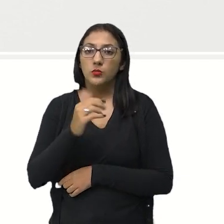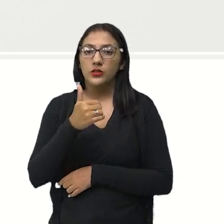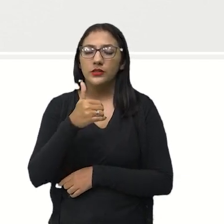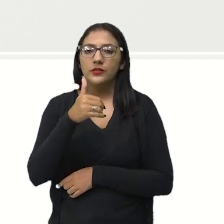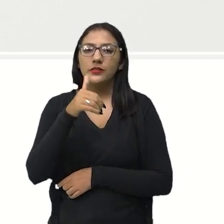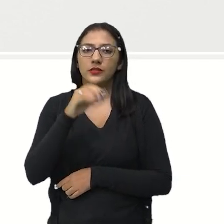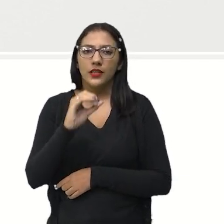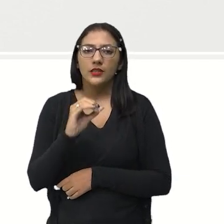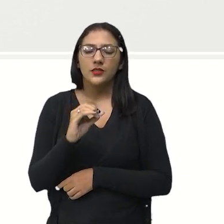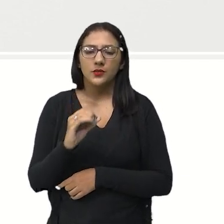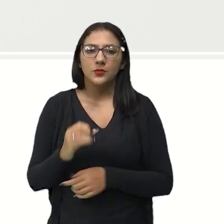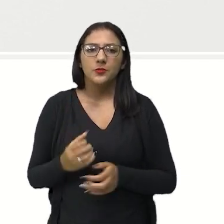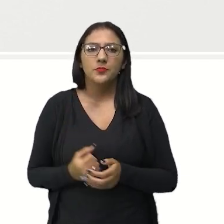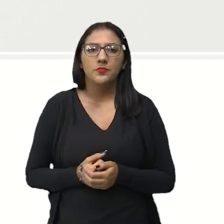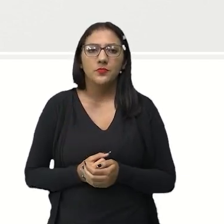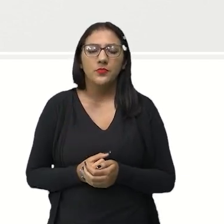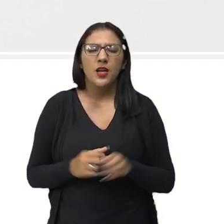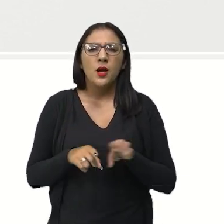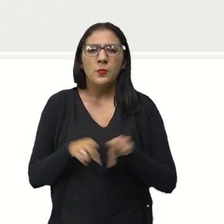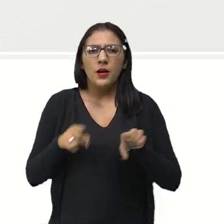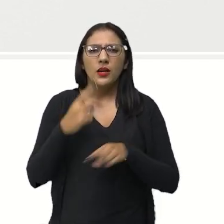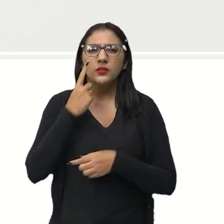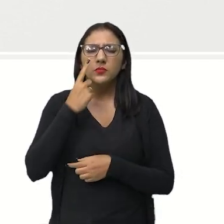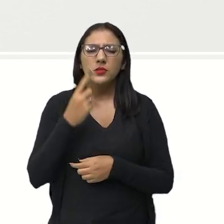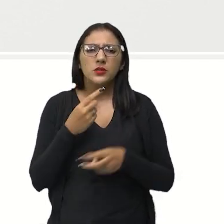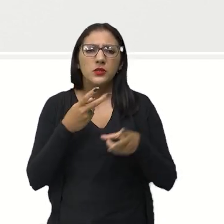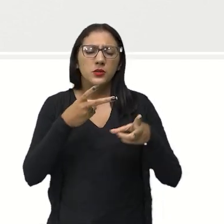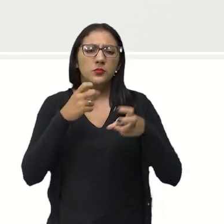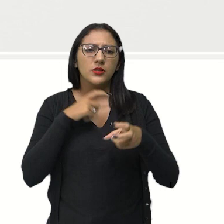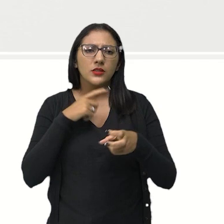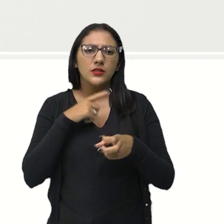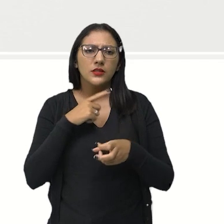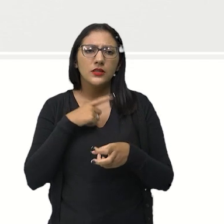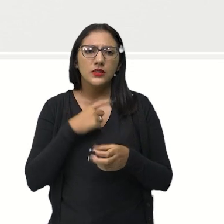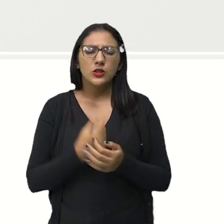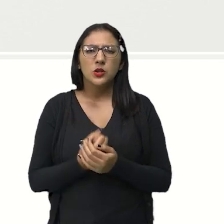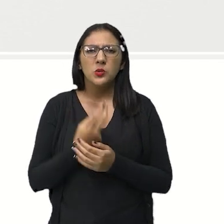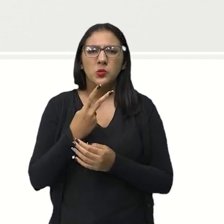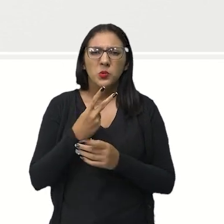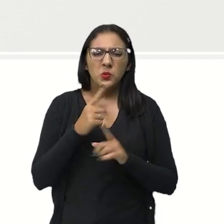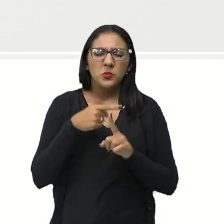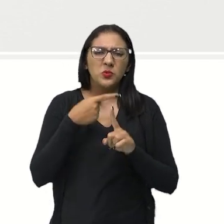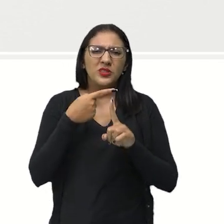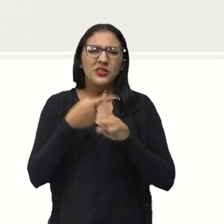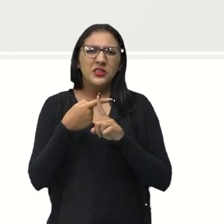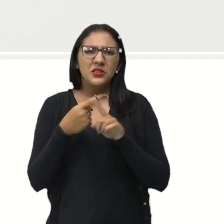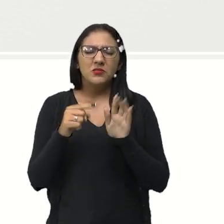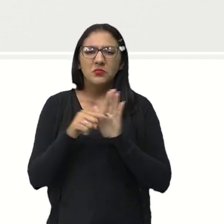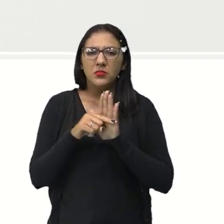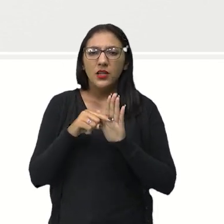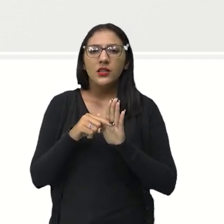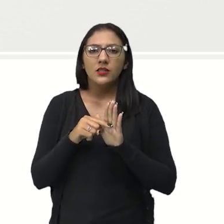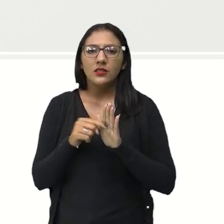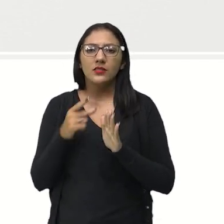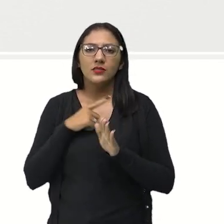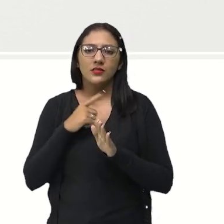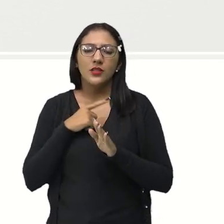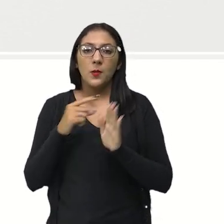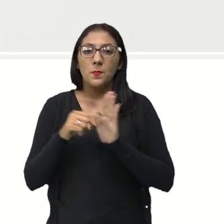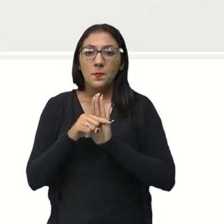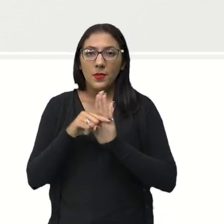10. Só que a multiplicação é de 5 positivo com 2 negativo. Então, o nosso resultado, na verdade,